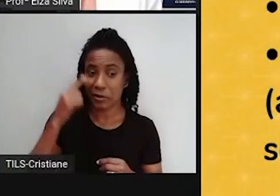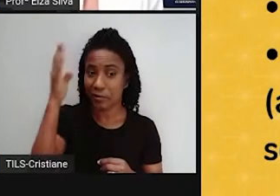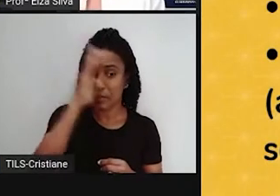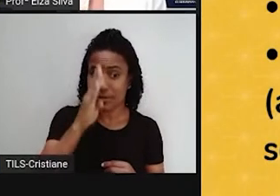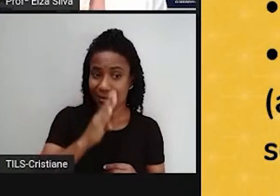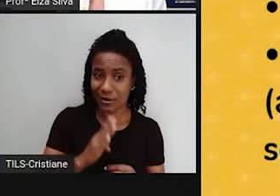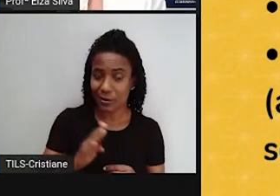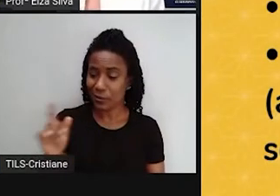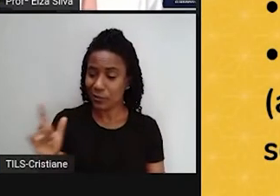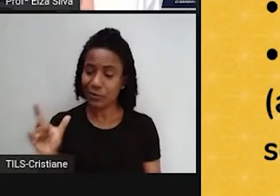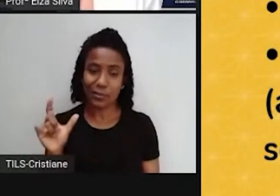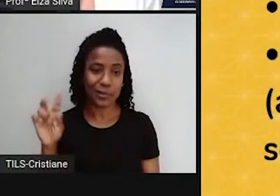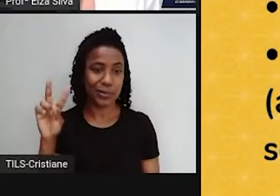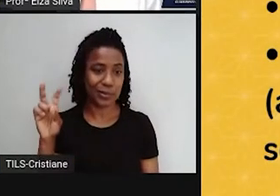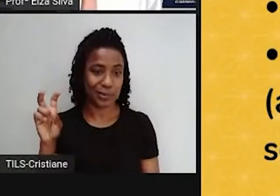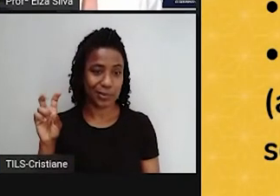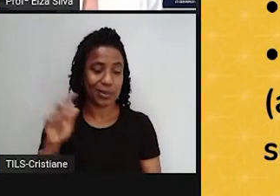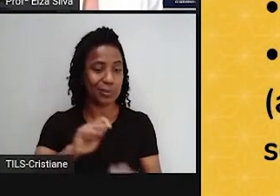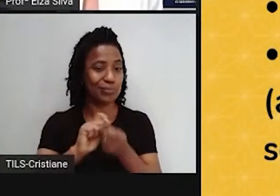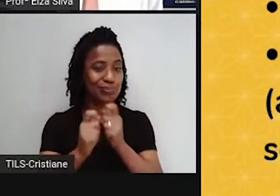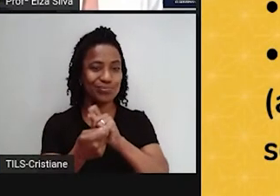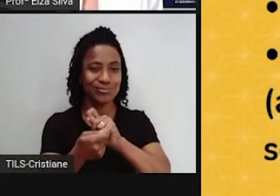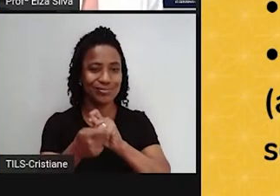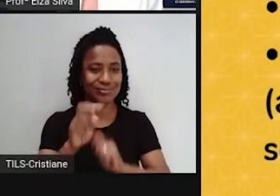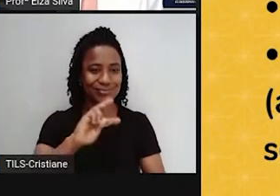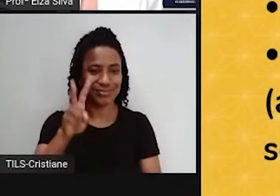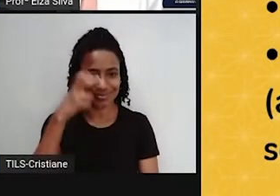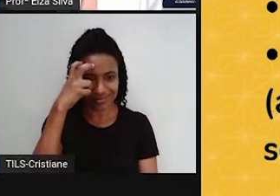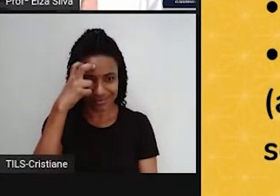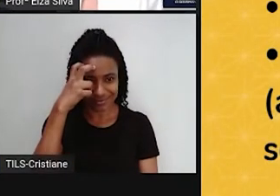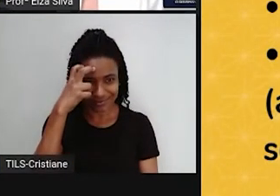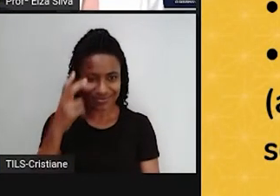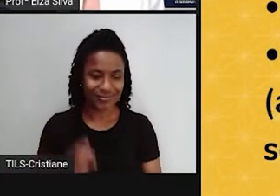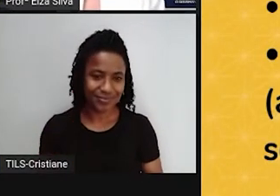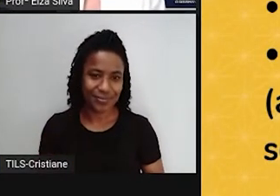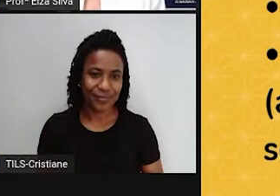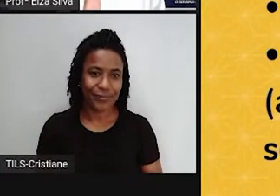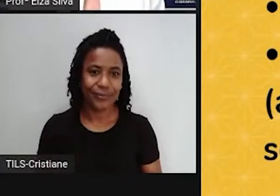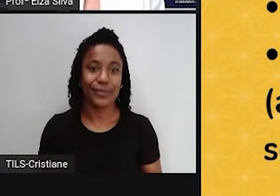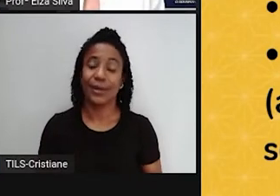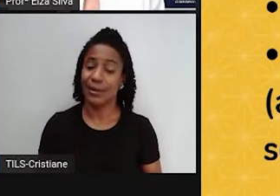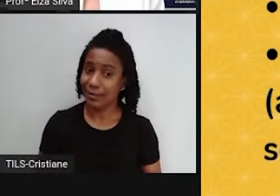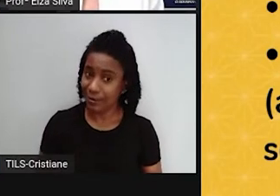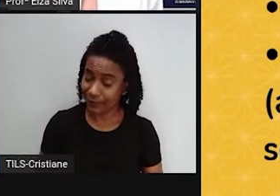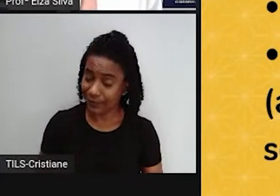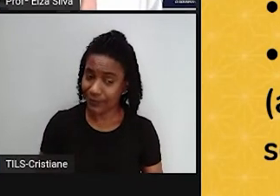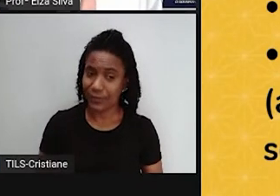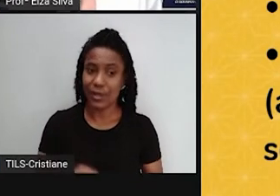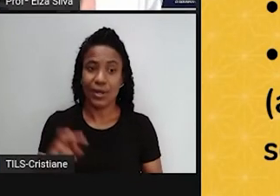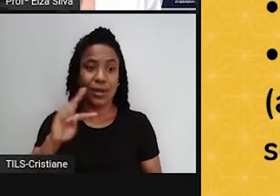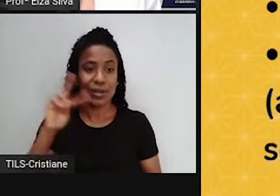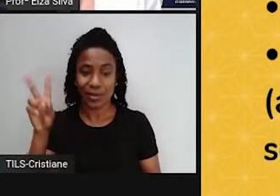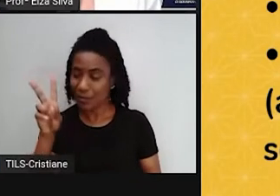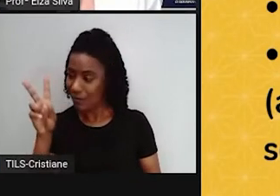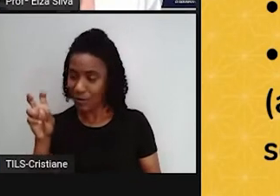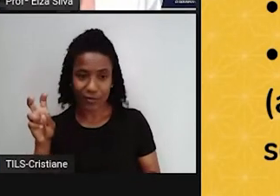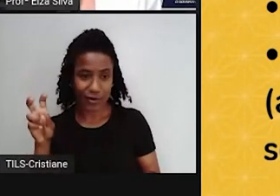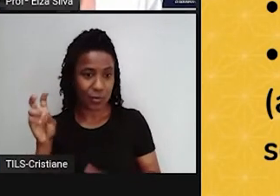uma adaptação, uma modificação. Muitos provérbios existem em mais de um